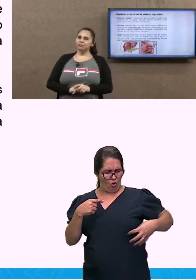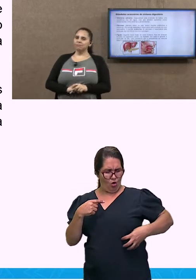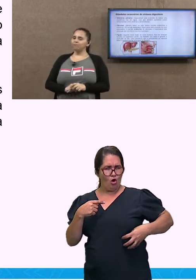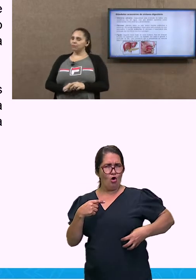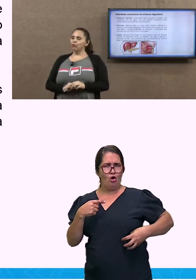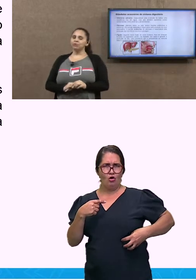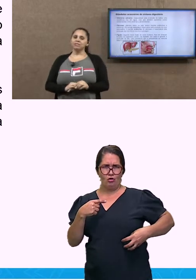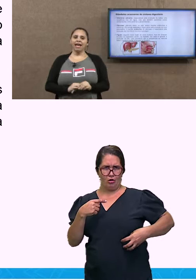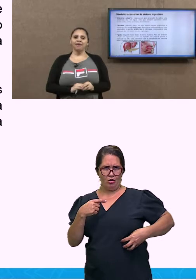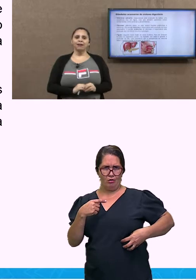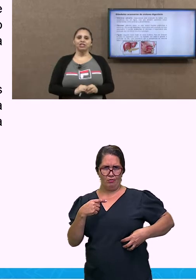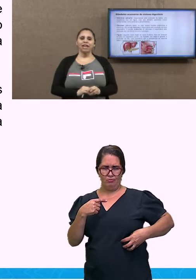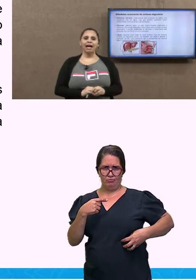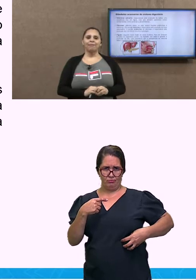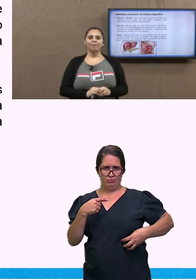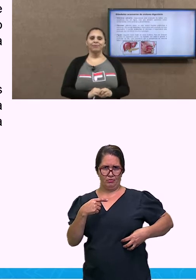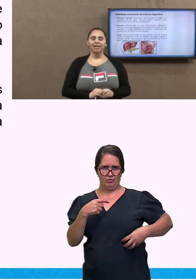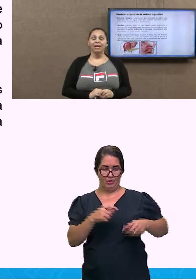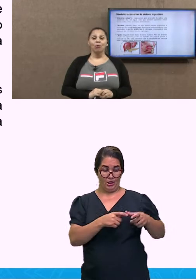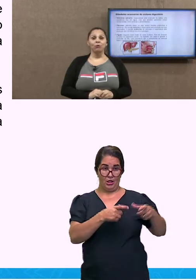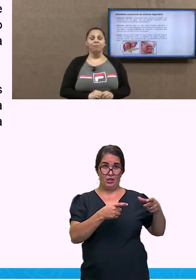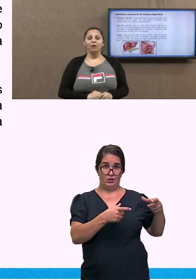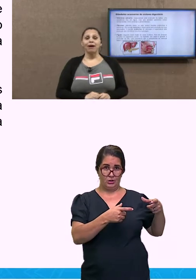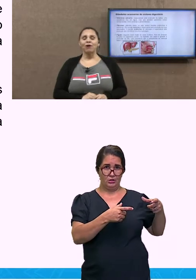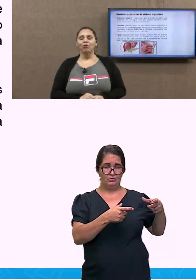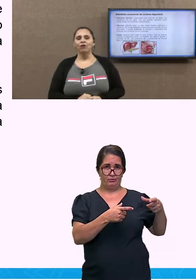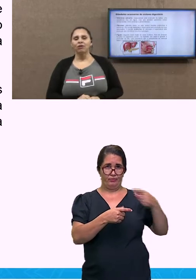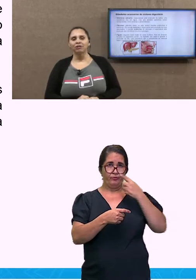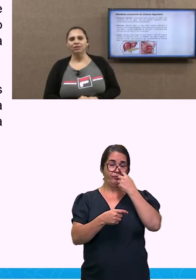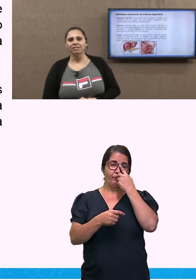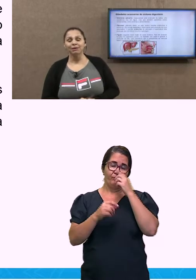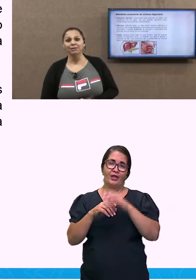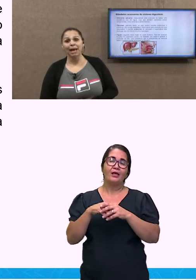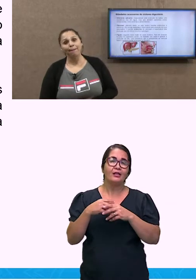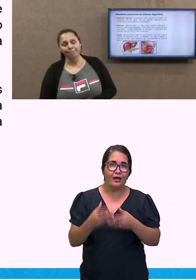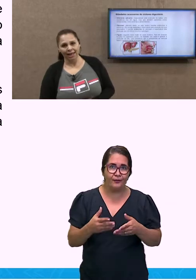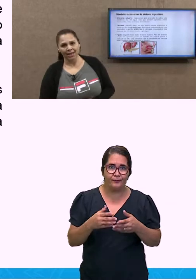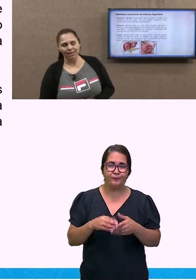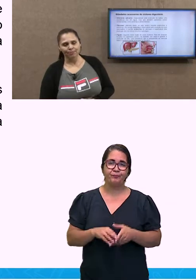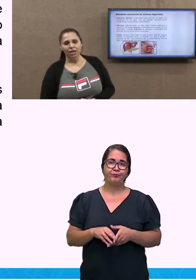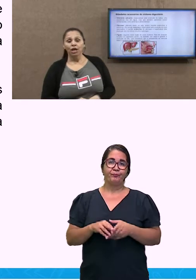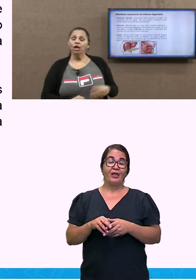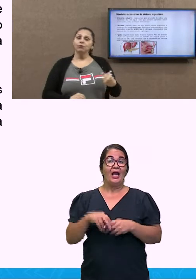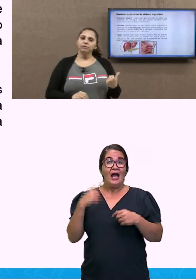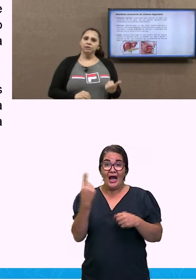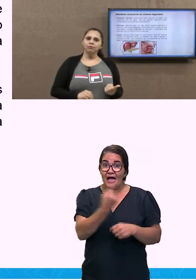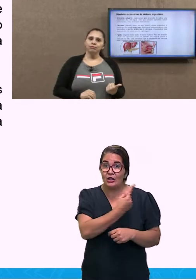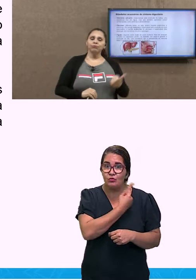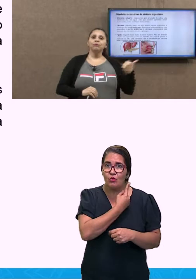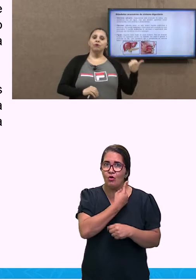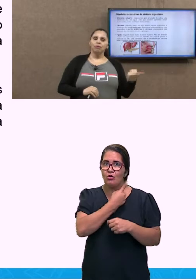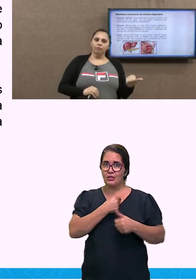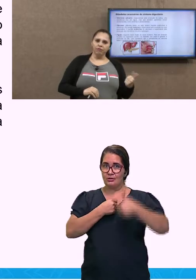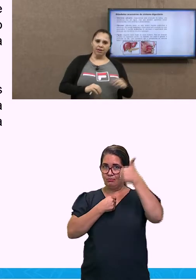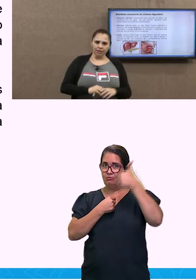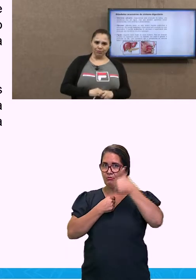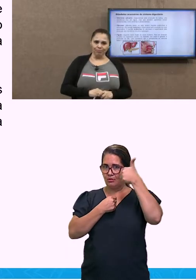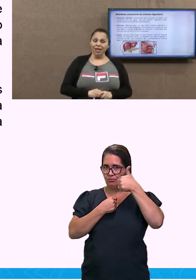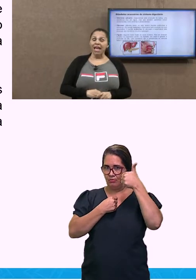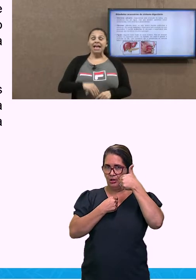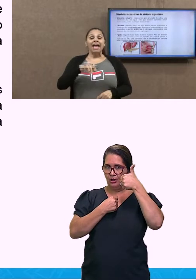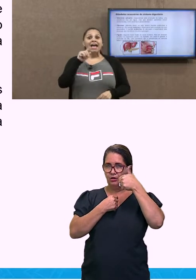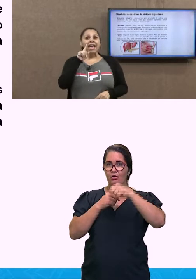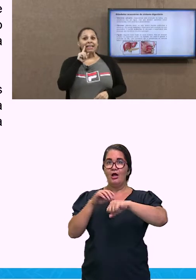Vocês conseguem imaginar? O primeiro maior órgão que nós temos é a pele. E o segundo, o